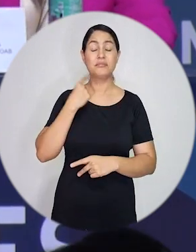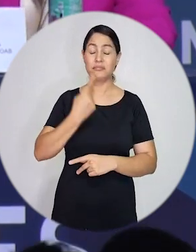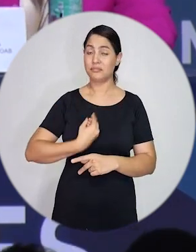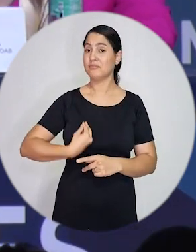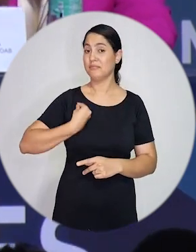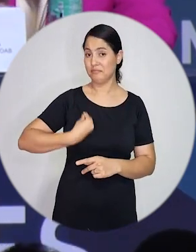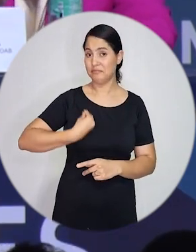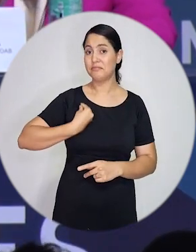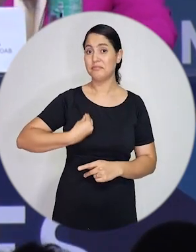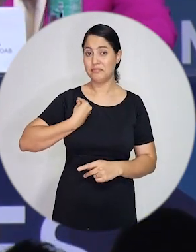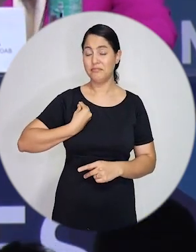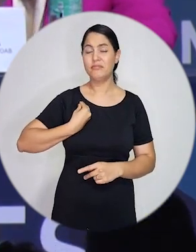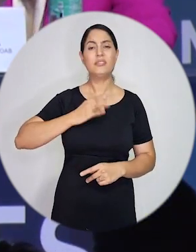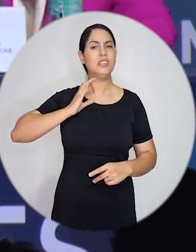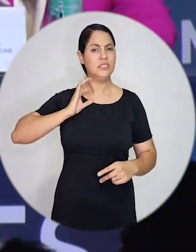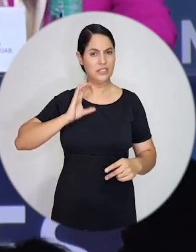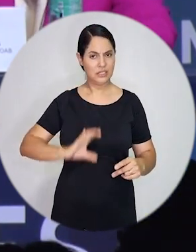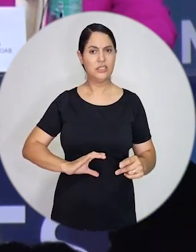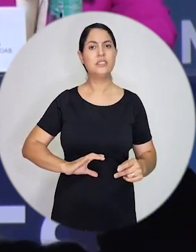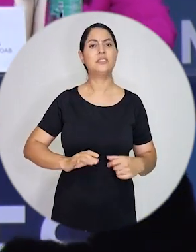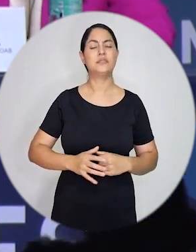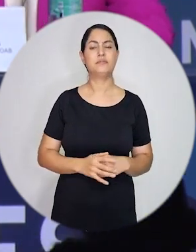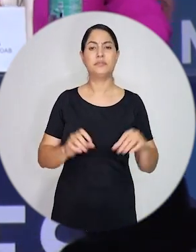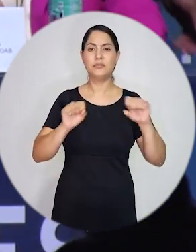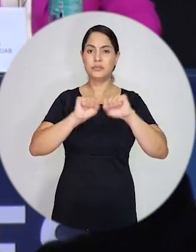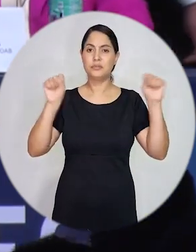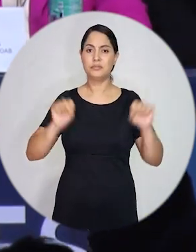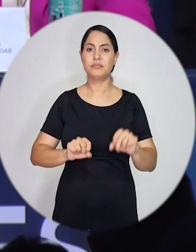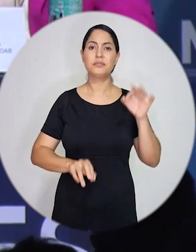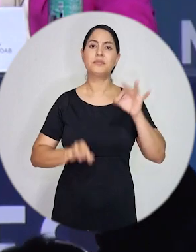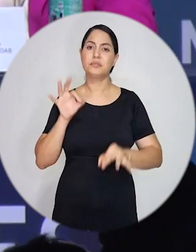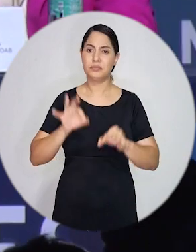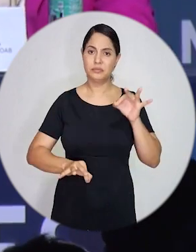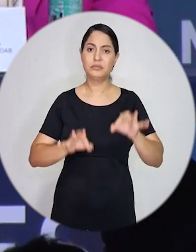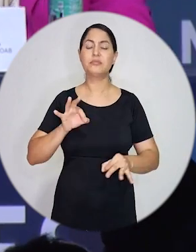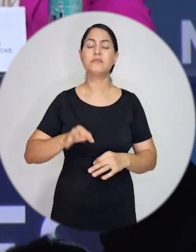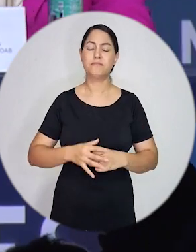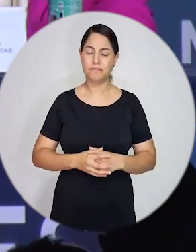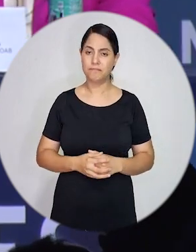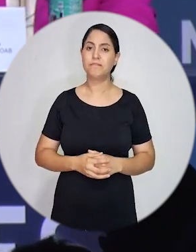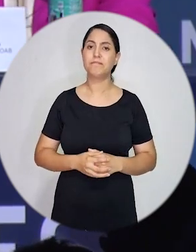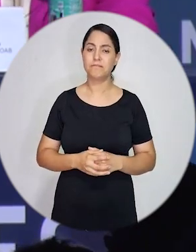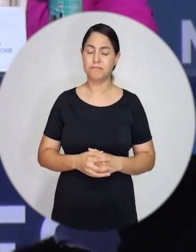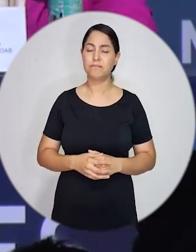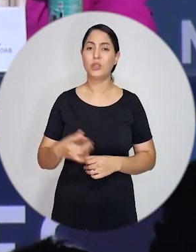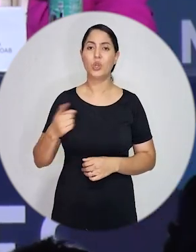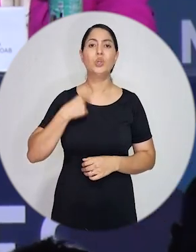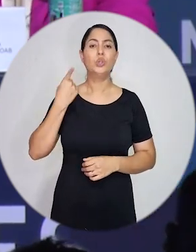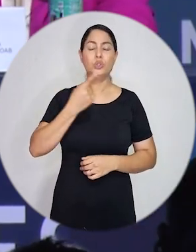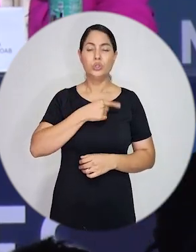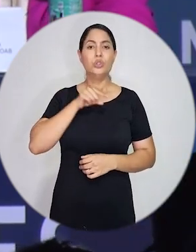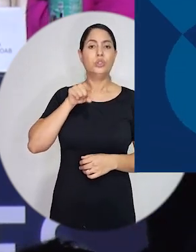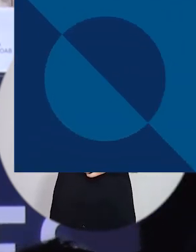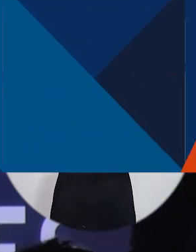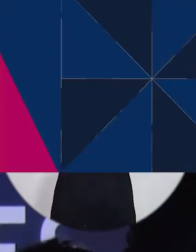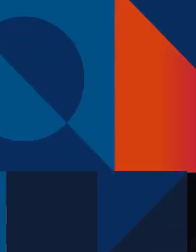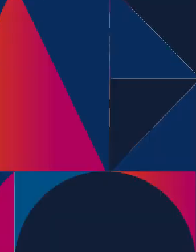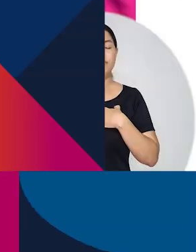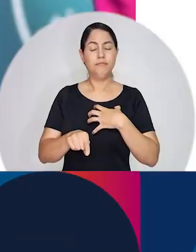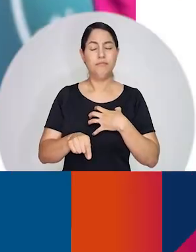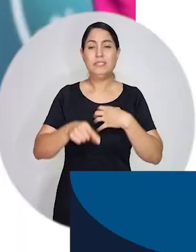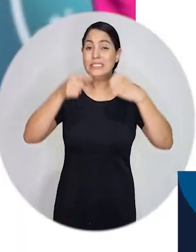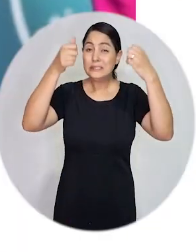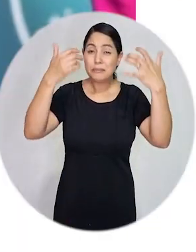das pessoas, dos advogados, da cidadania, do sistema de justiça.